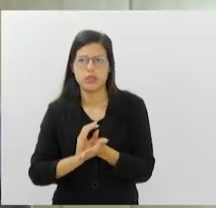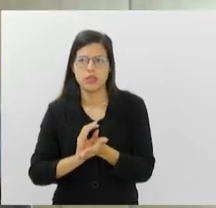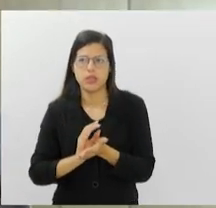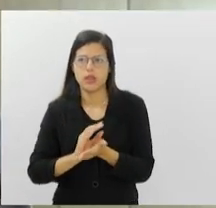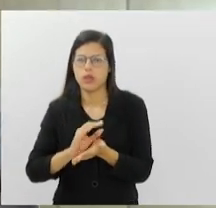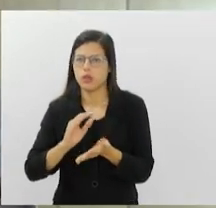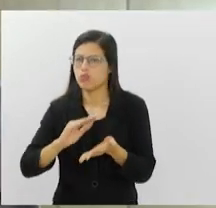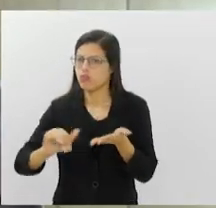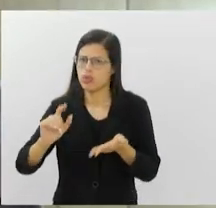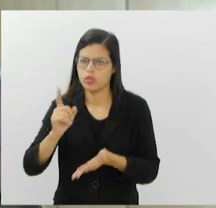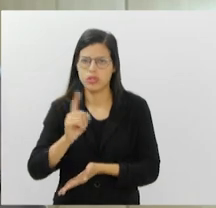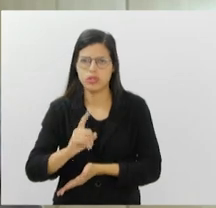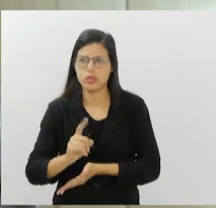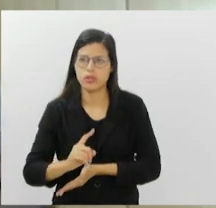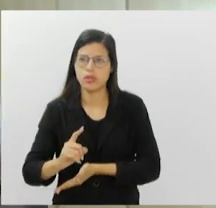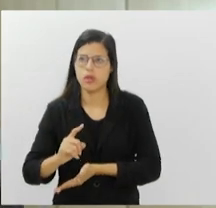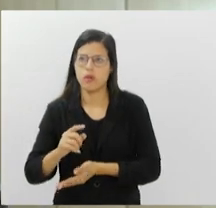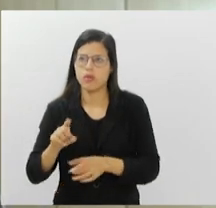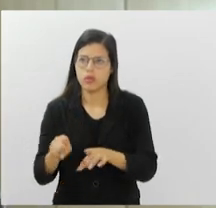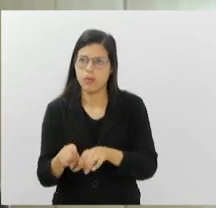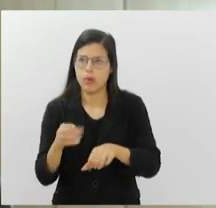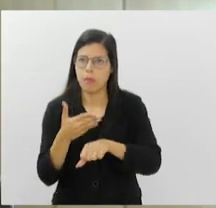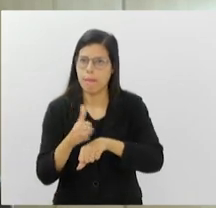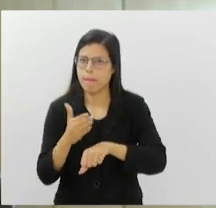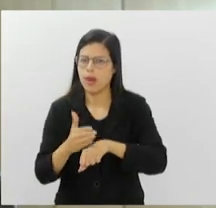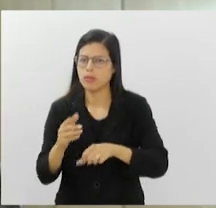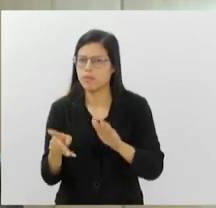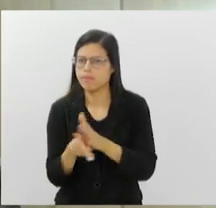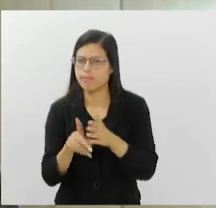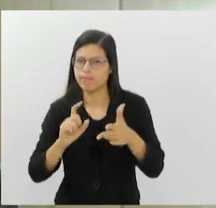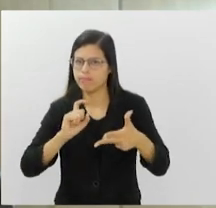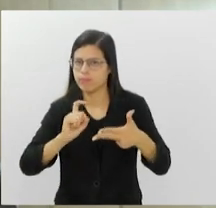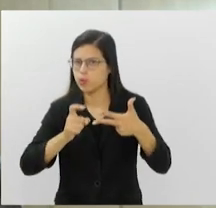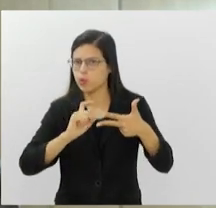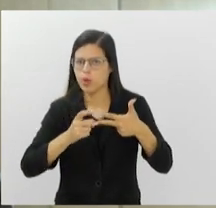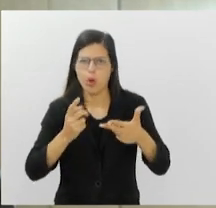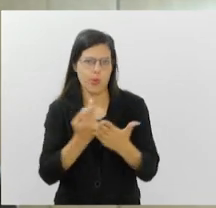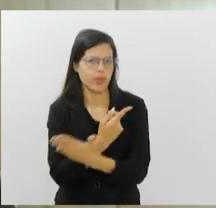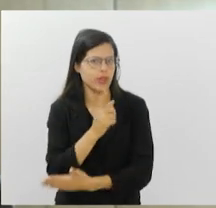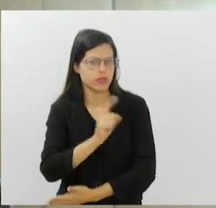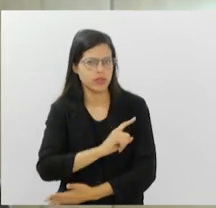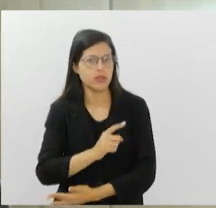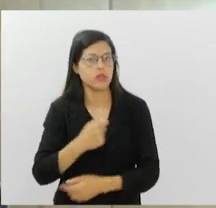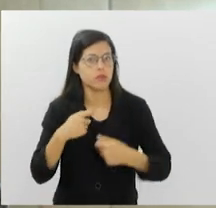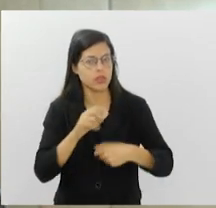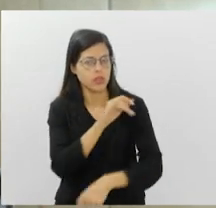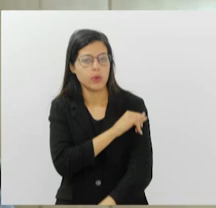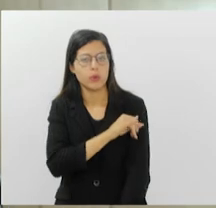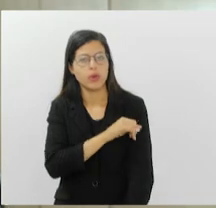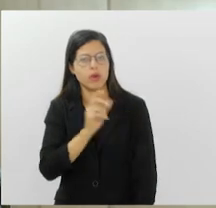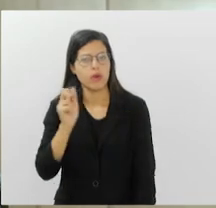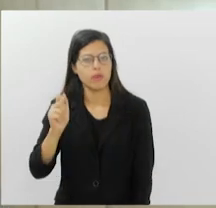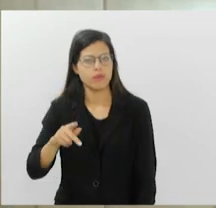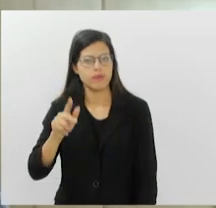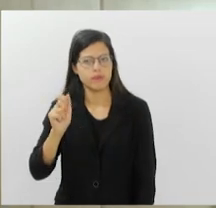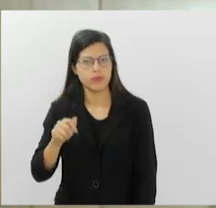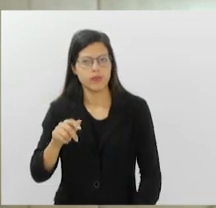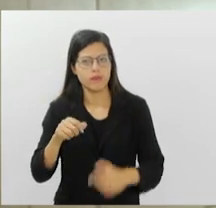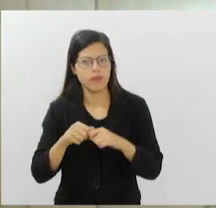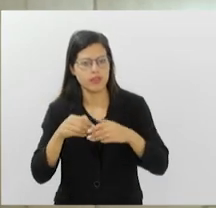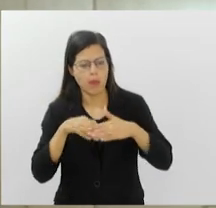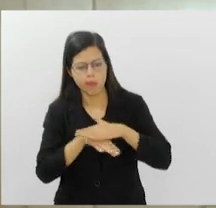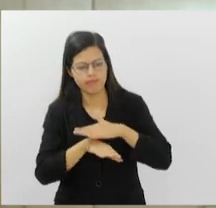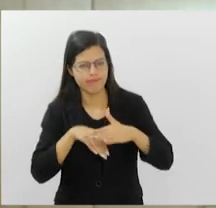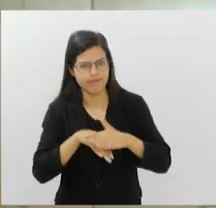essa prática não se consolide como uma prática do Executivo, porque a gente precisa que o Rio Previdência faça uma espécie de poupança para